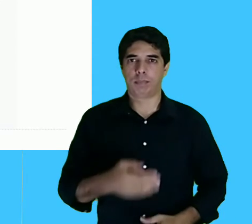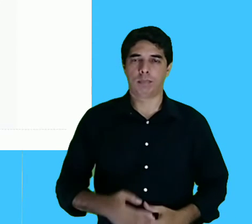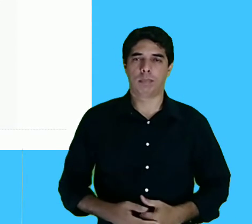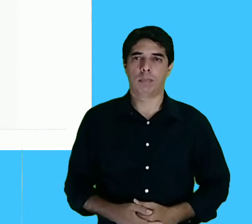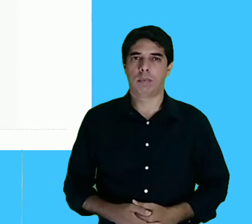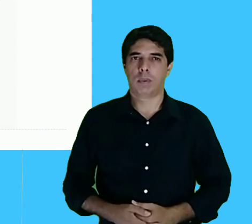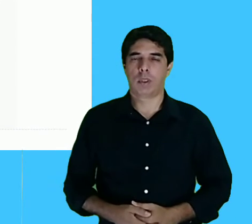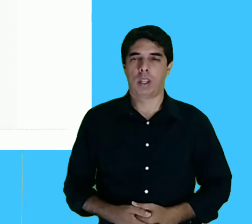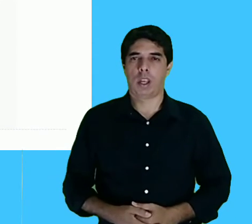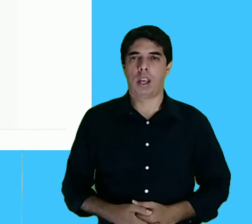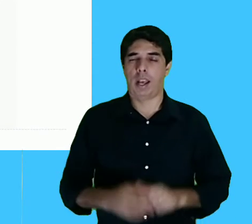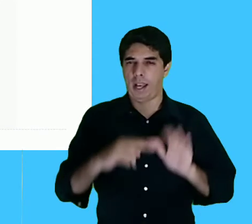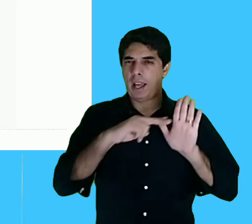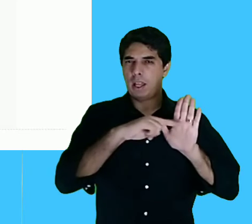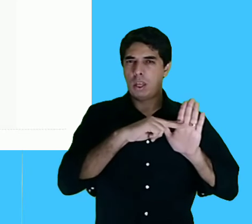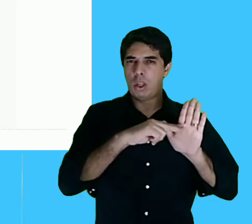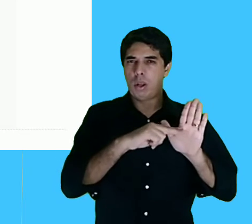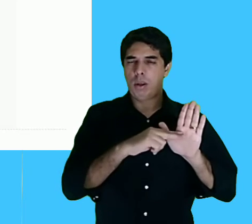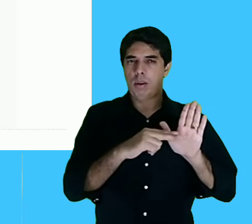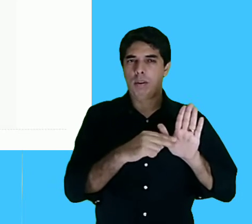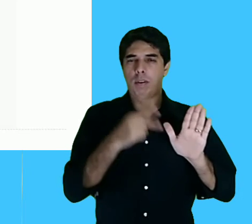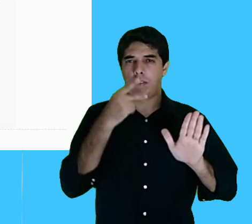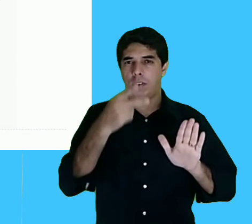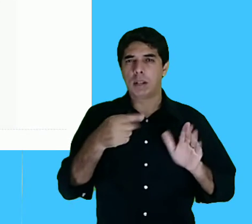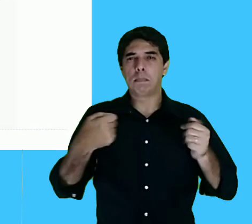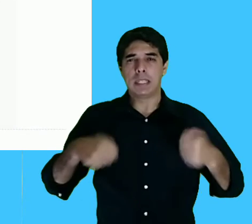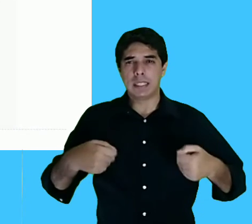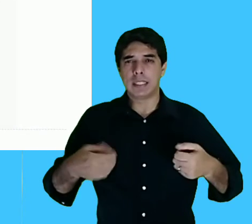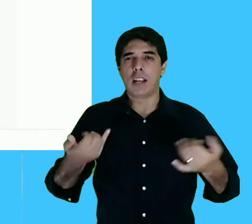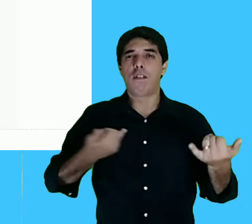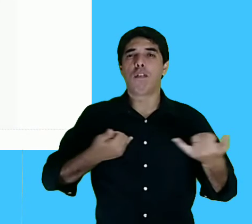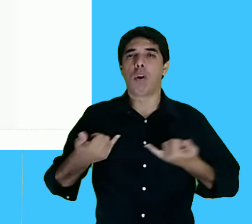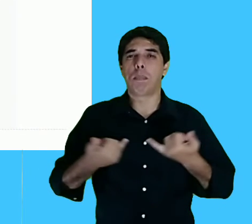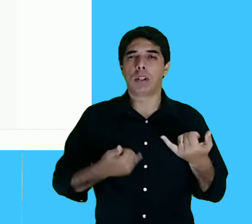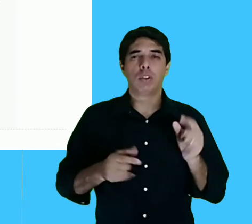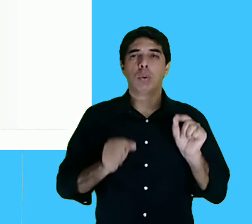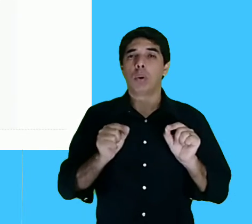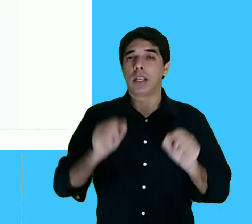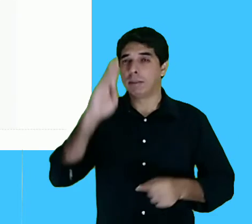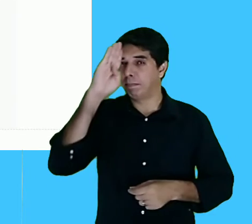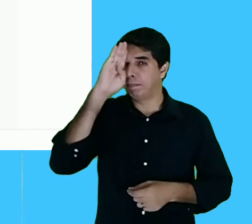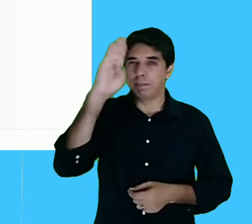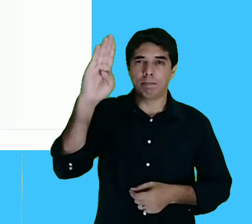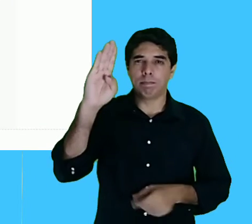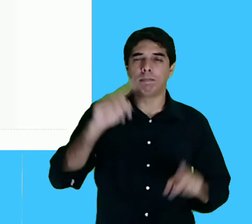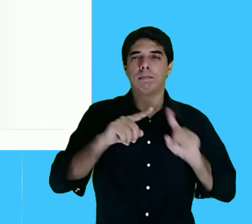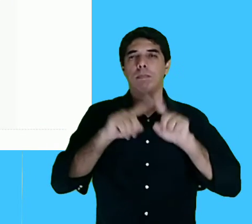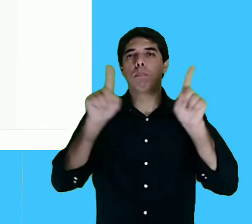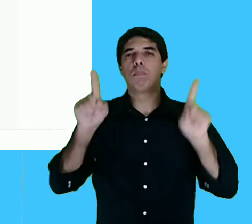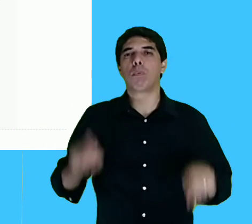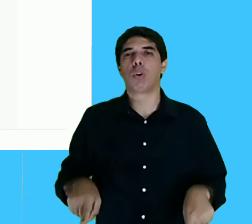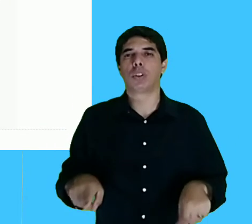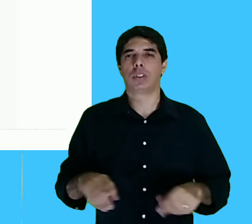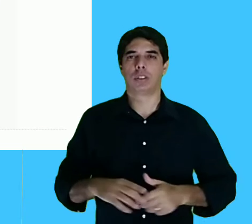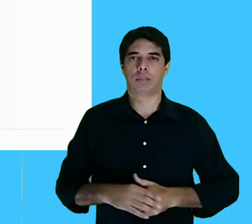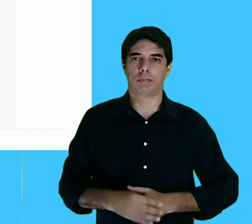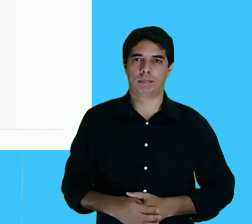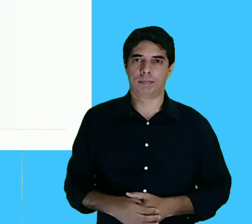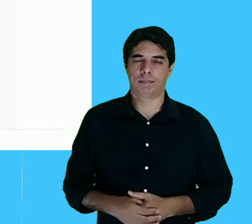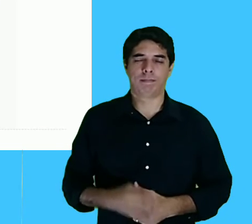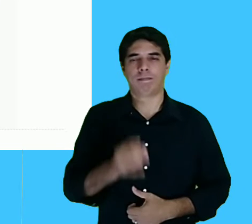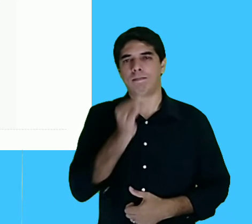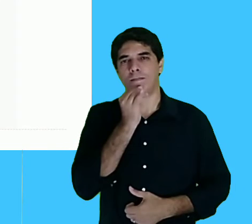diz que a legenda deve conter as informações que são importantes, né, que são essenciais para o projeto desenvolvido.